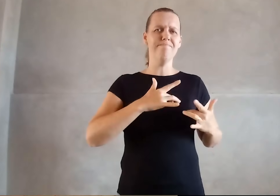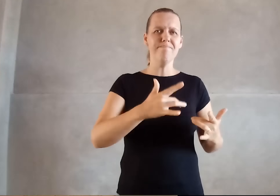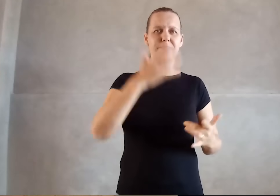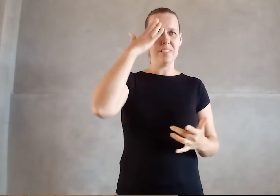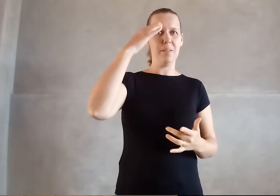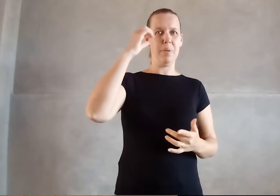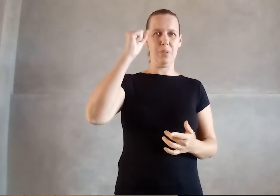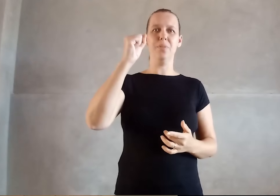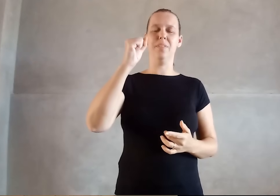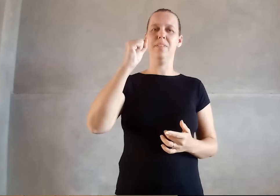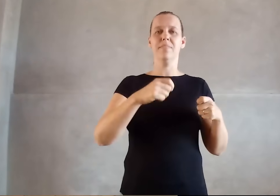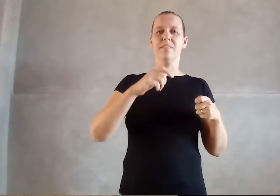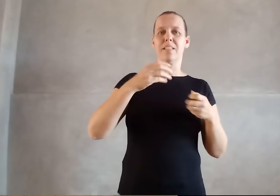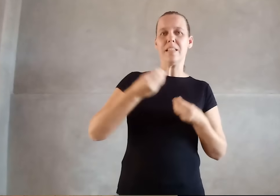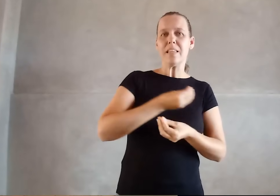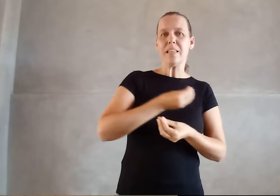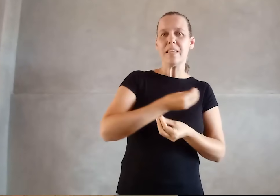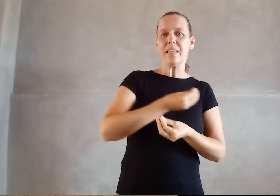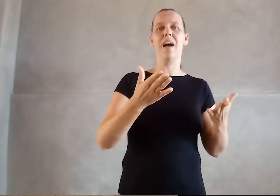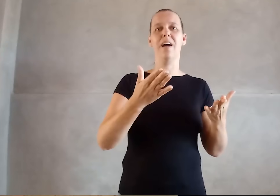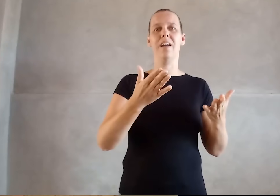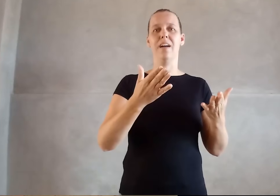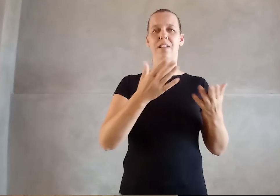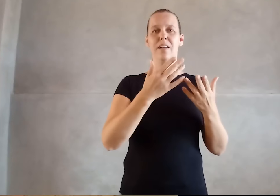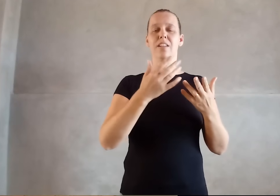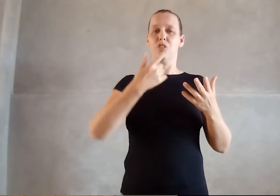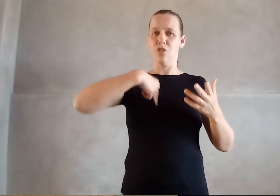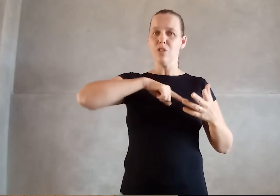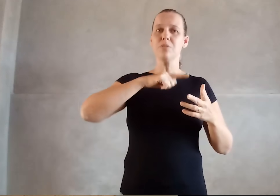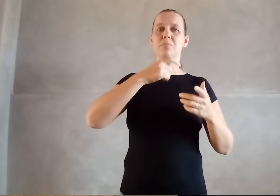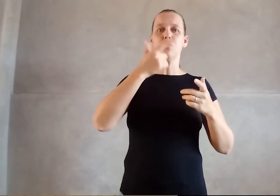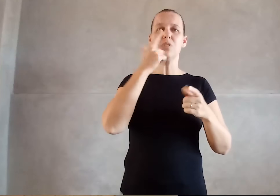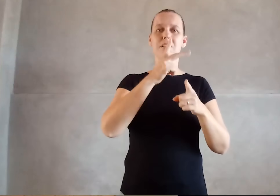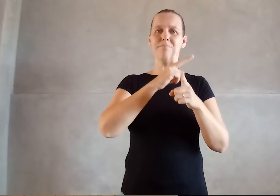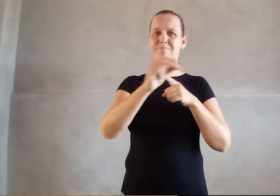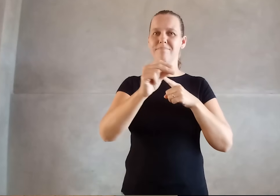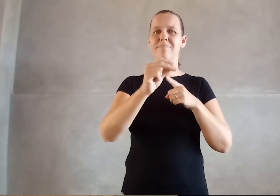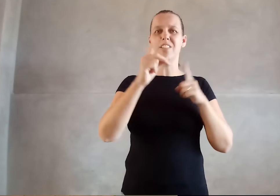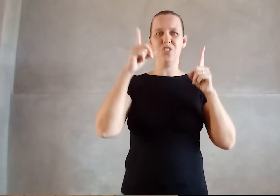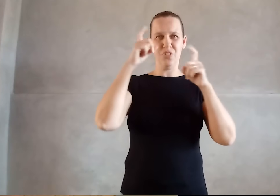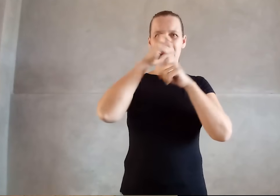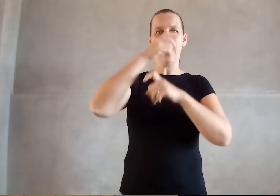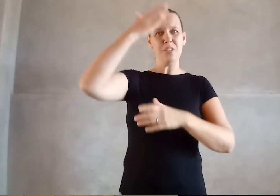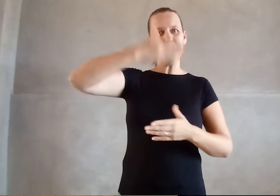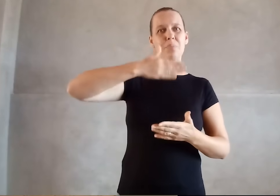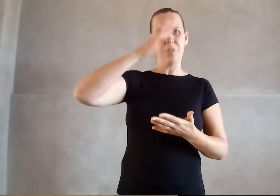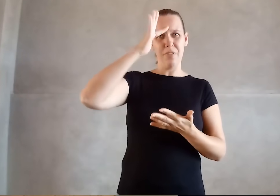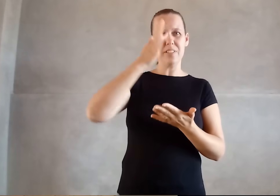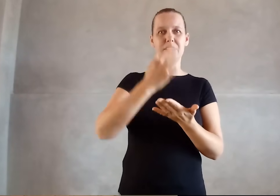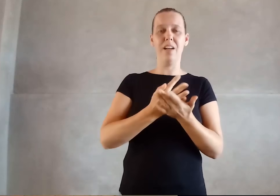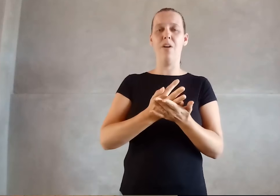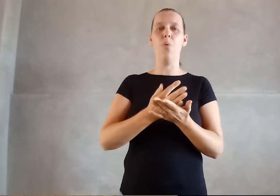essa sabedoria divina que dá todas as coisas necessárias para enfrentar a provação, ela